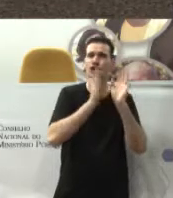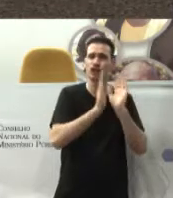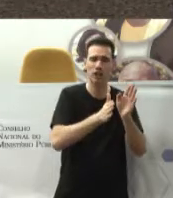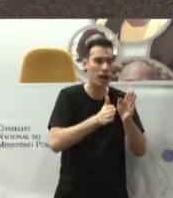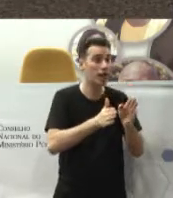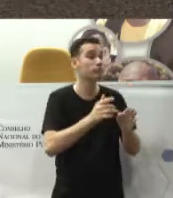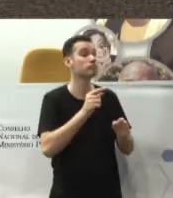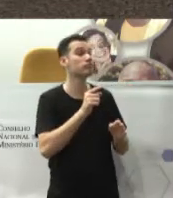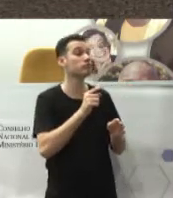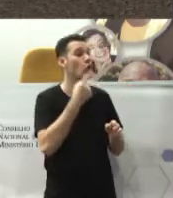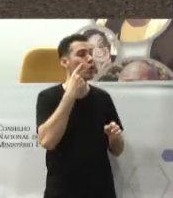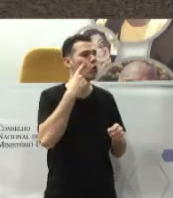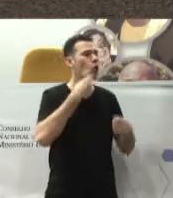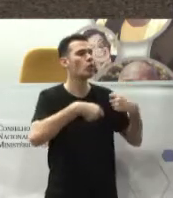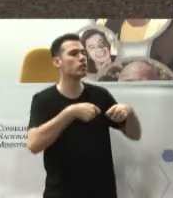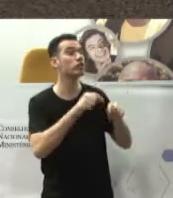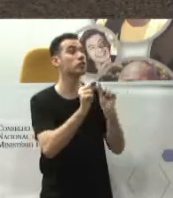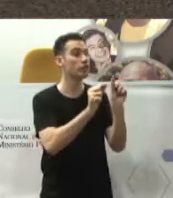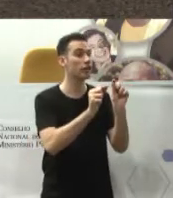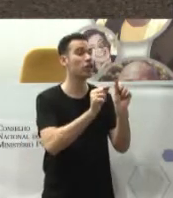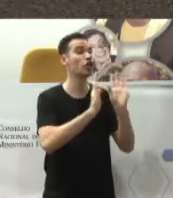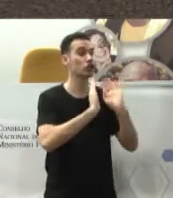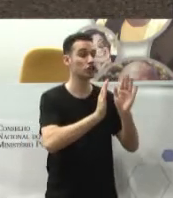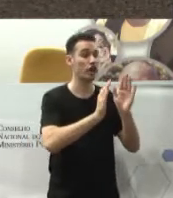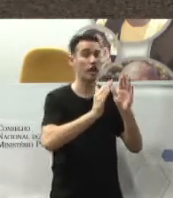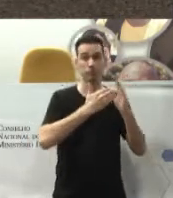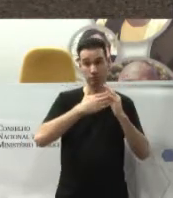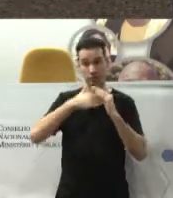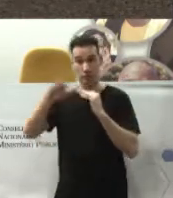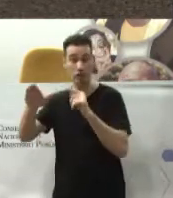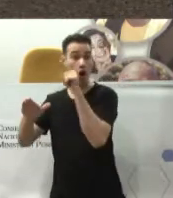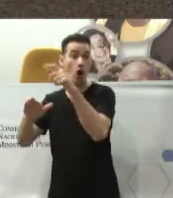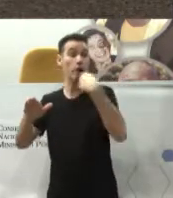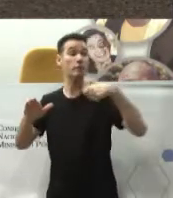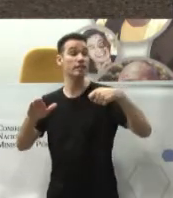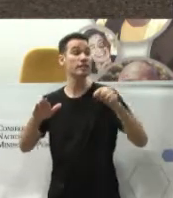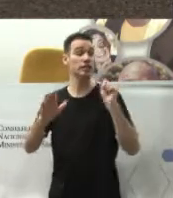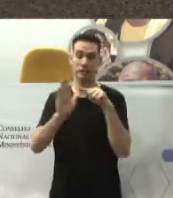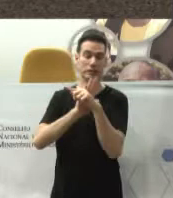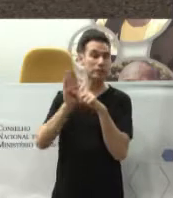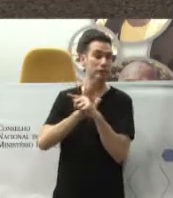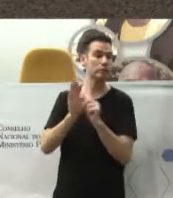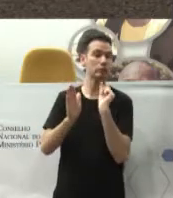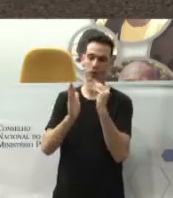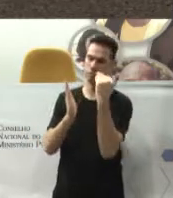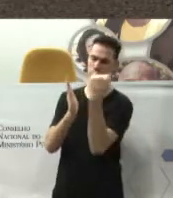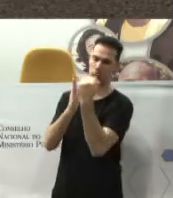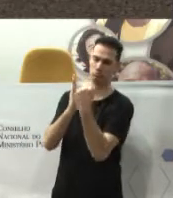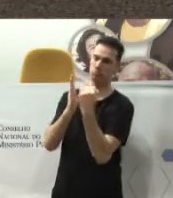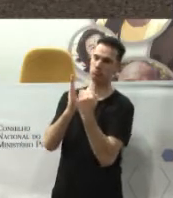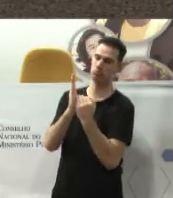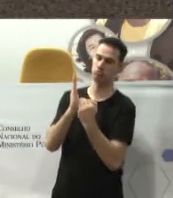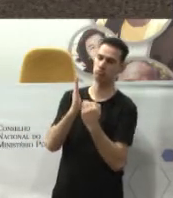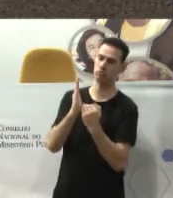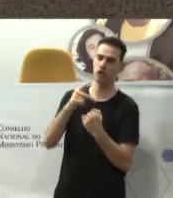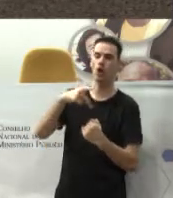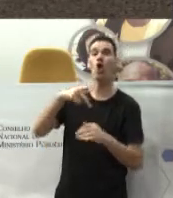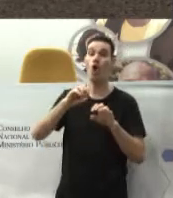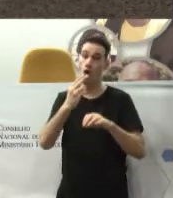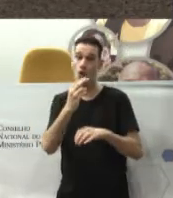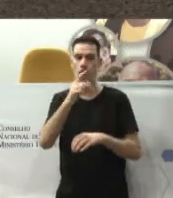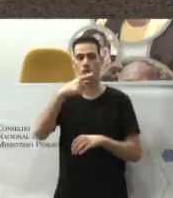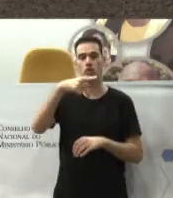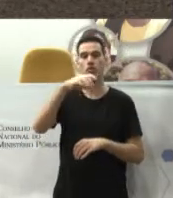encaminha para consulta especializada ou com algum exame que seja necessário, ou trata ali no posto. A gente